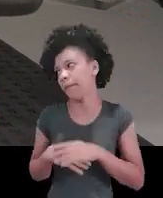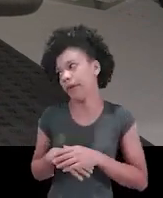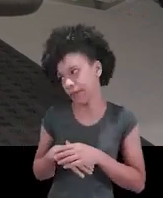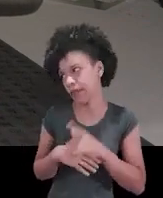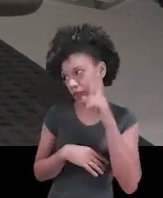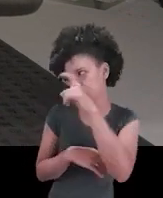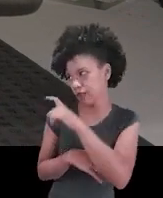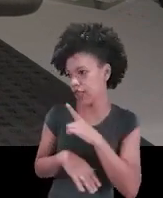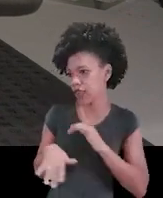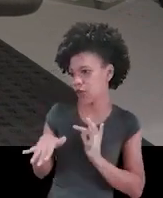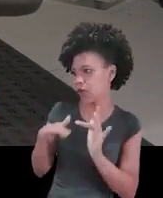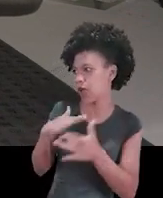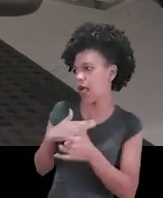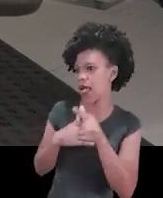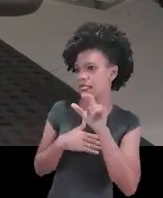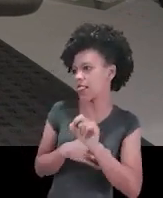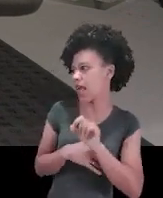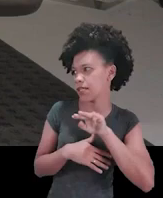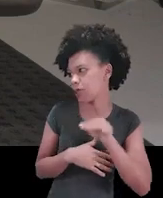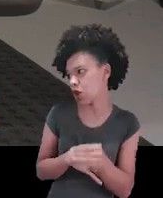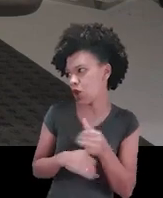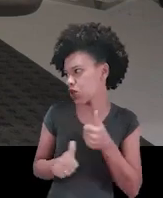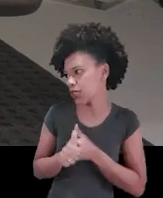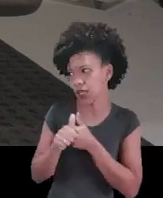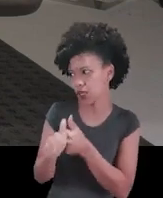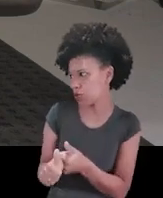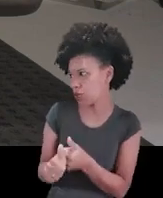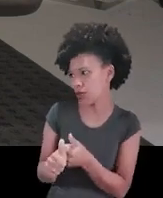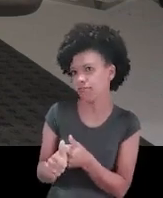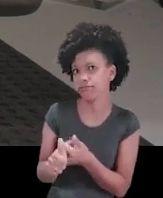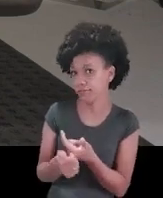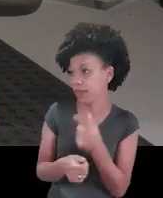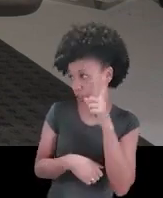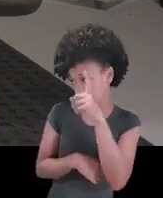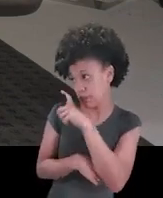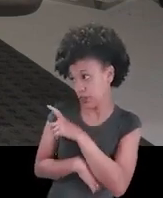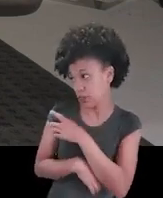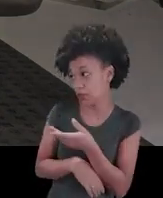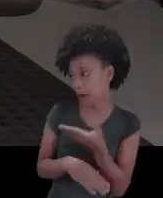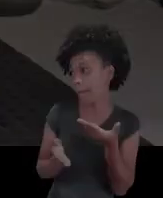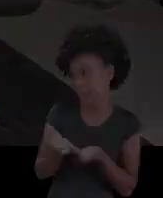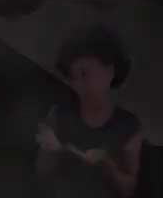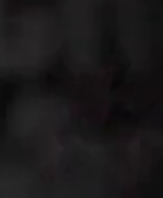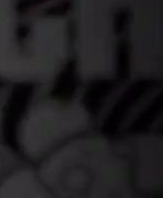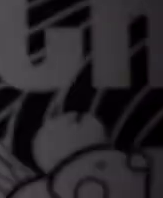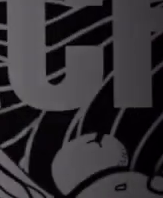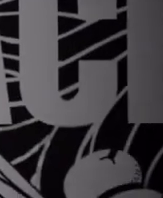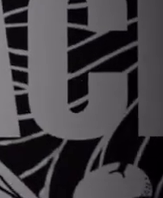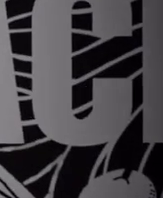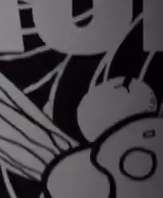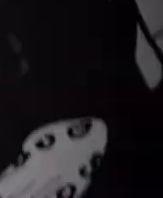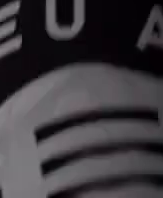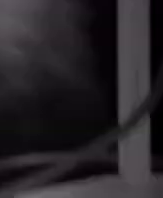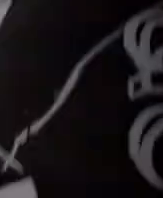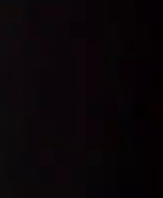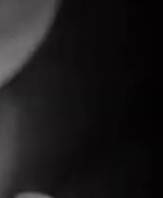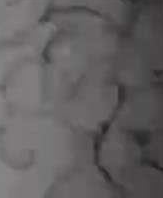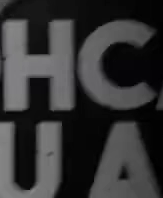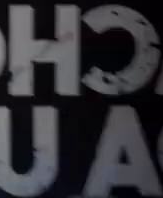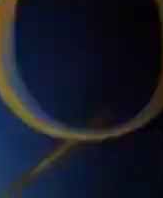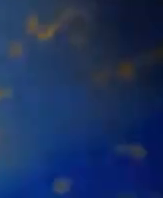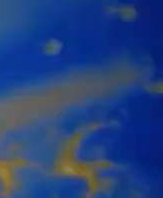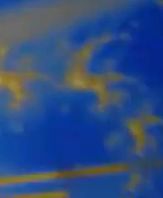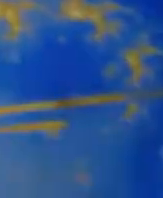estrago para quem tem uma rede social de 10 milhões de seguidores ele descarrega de muito perto de muita coisa né É